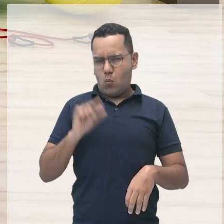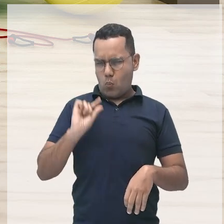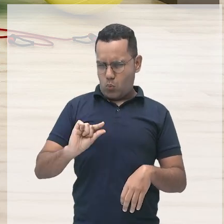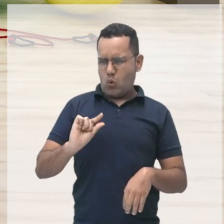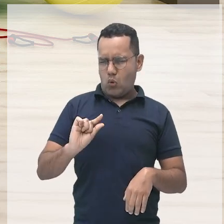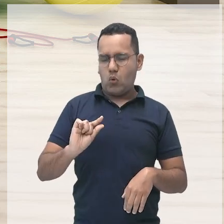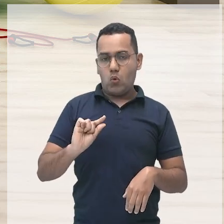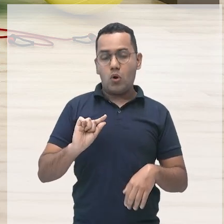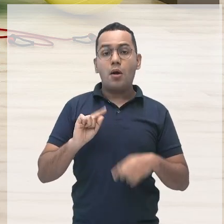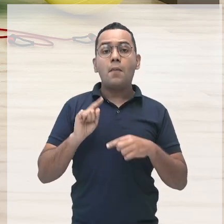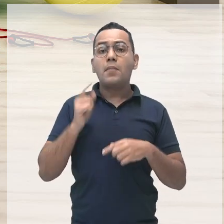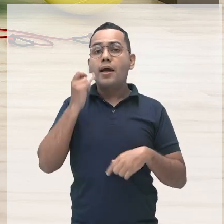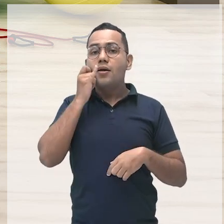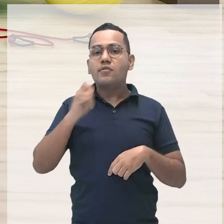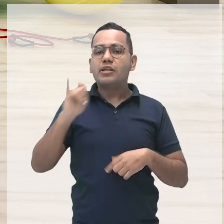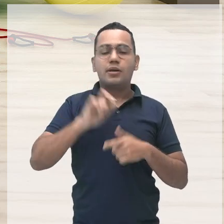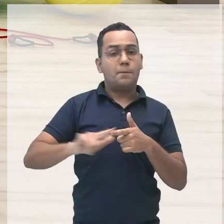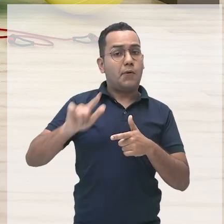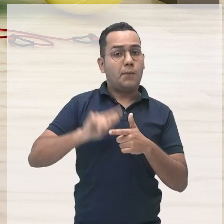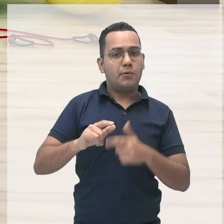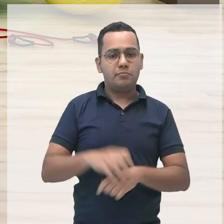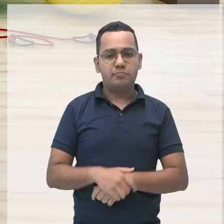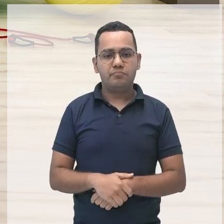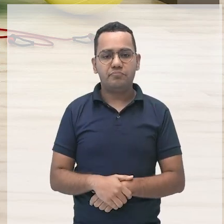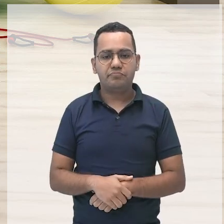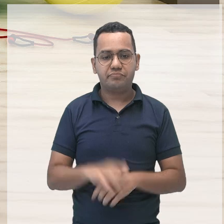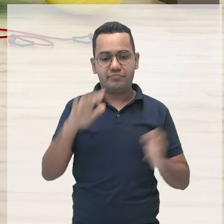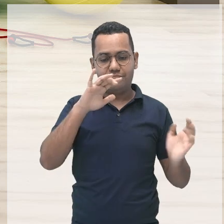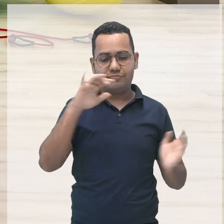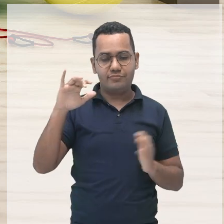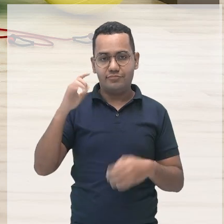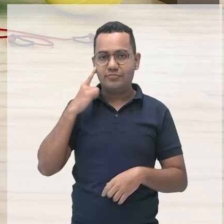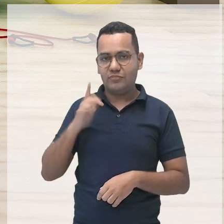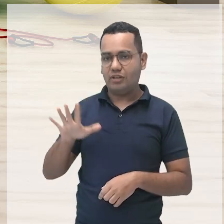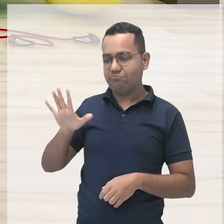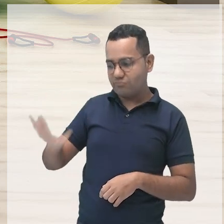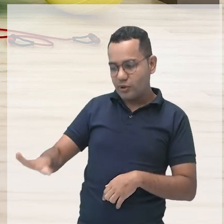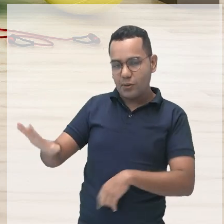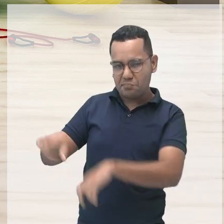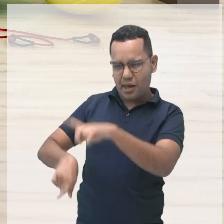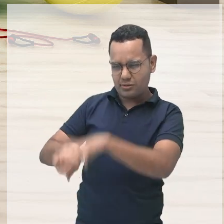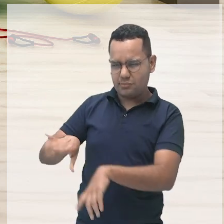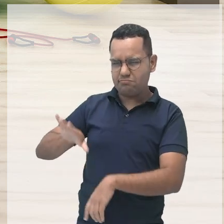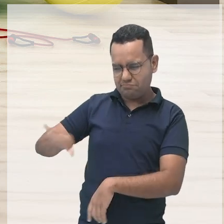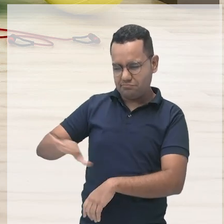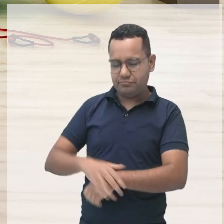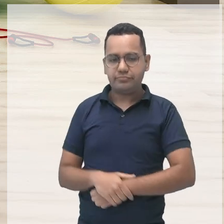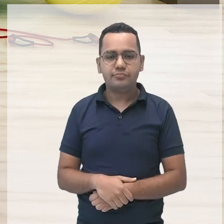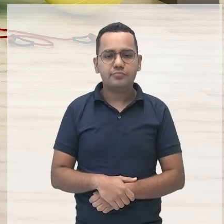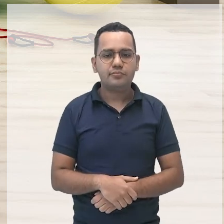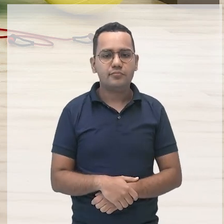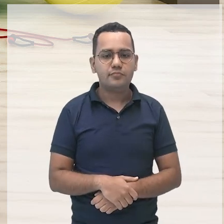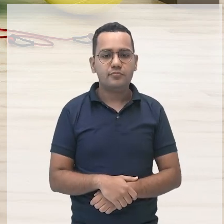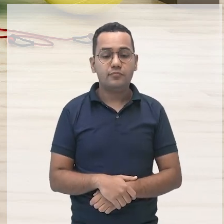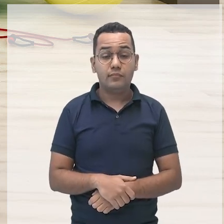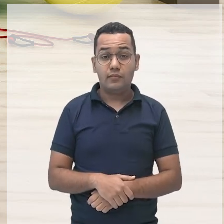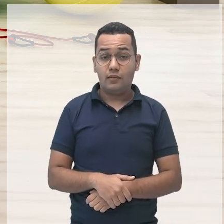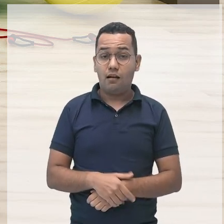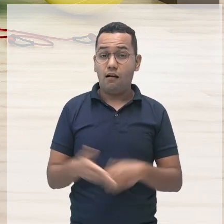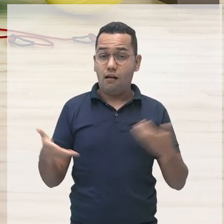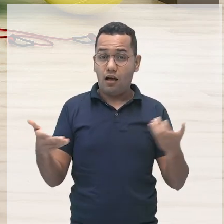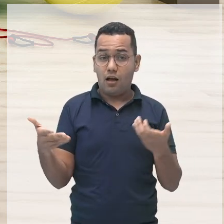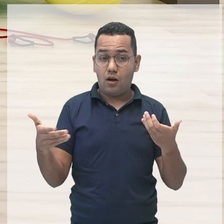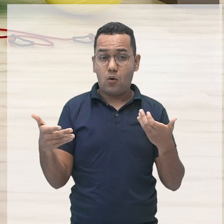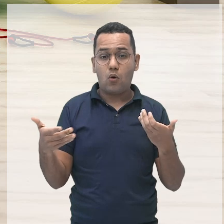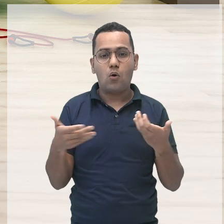certo? Agora eu vou deixar os meus halteres aqui de ladinho, tá bom? Para que a gente comece a trabalhar a